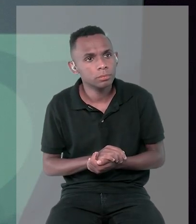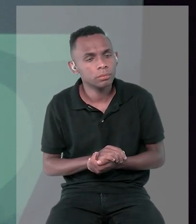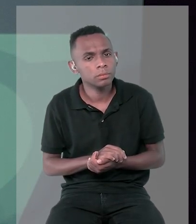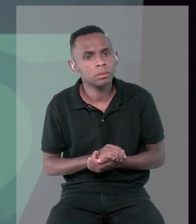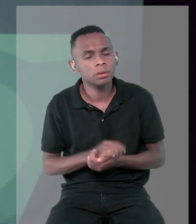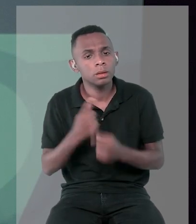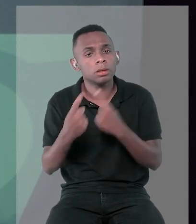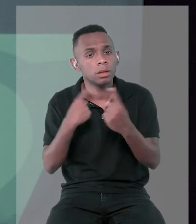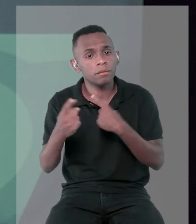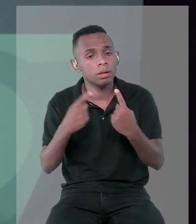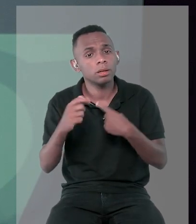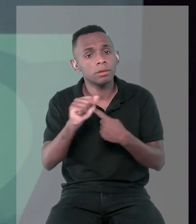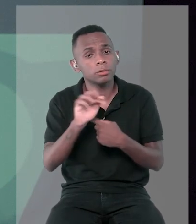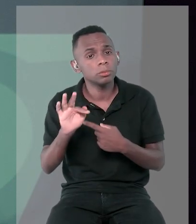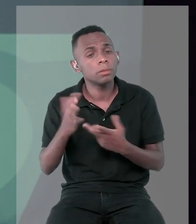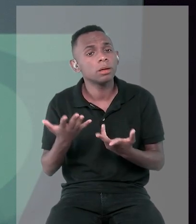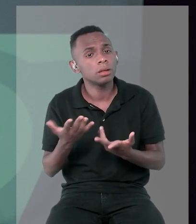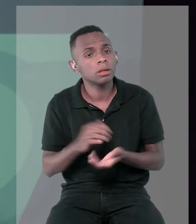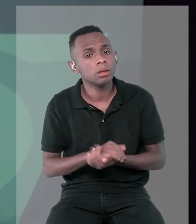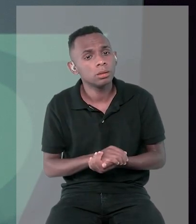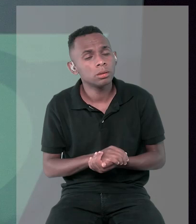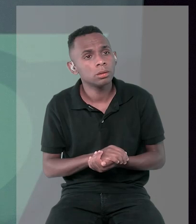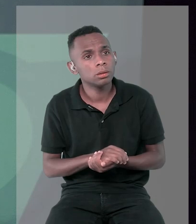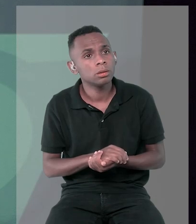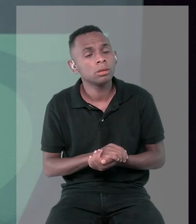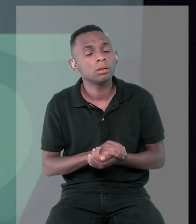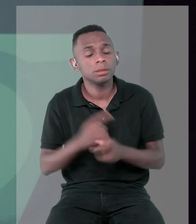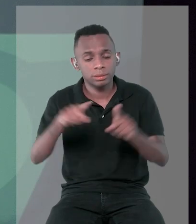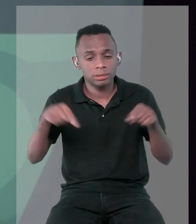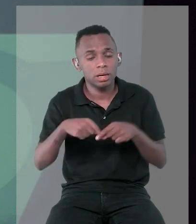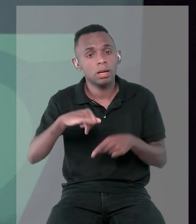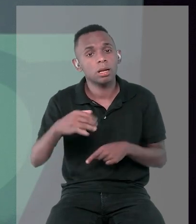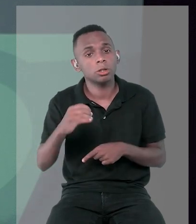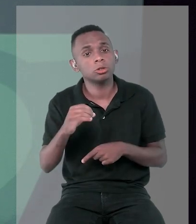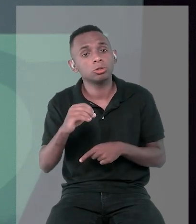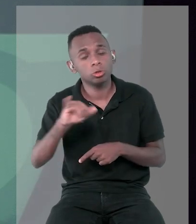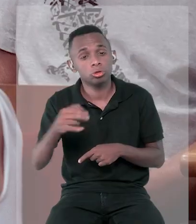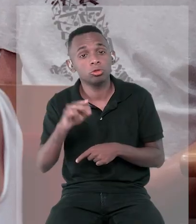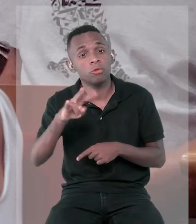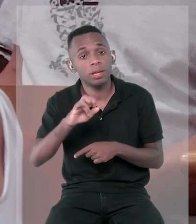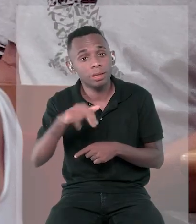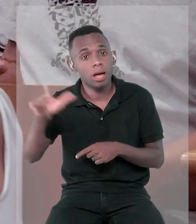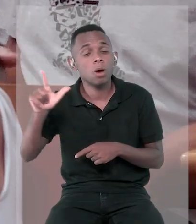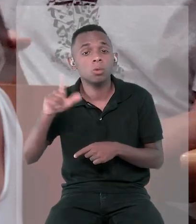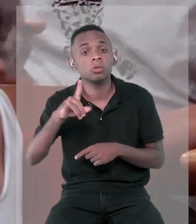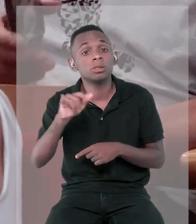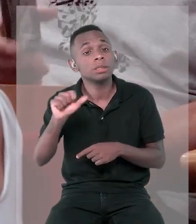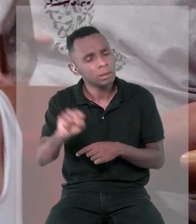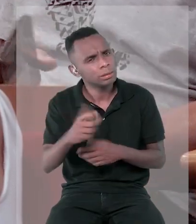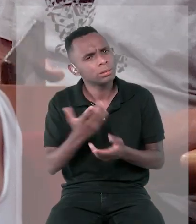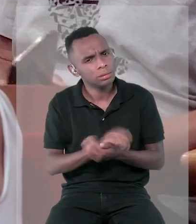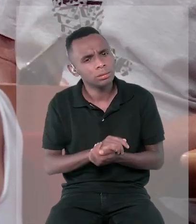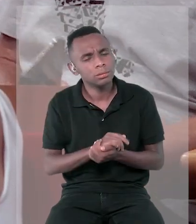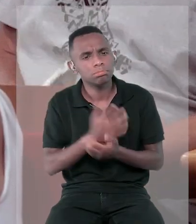Lá na Avenida da Afonso Pena. Na Sala Juvenal Dias, do Palácio das Artes. Na Sala Juvenal Dias. A plateia ri